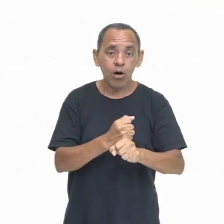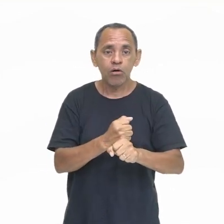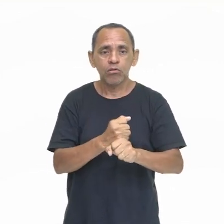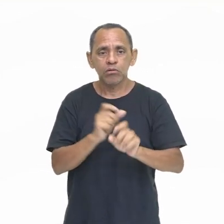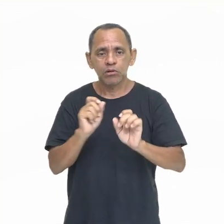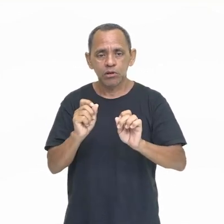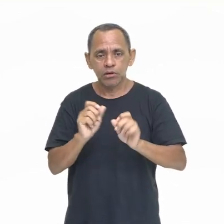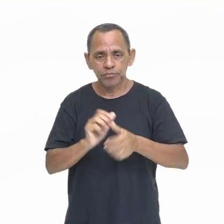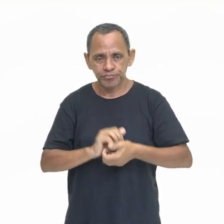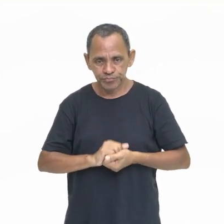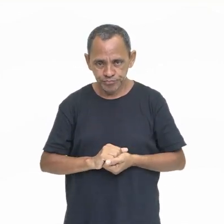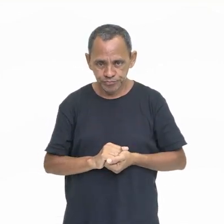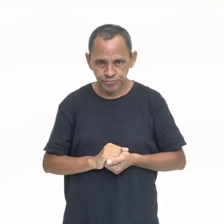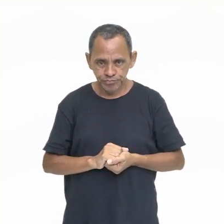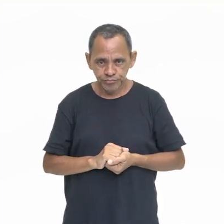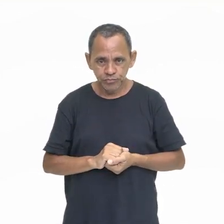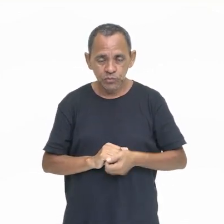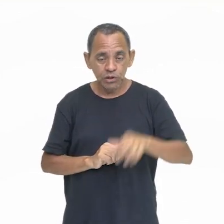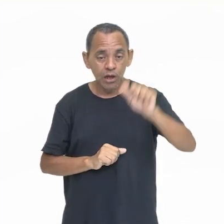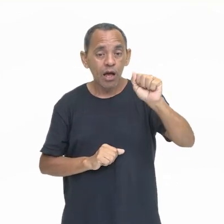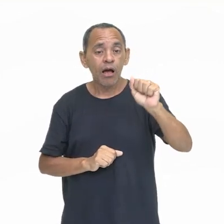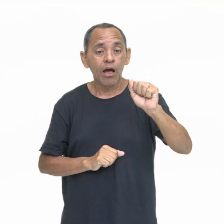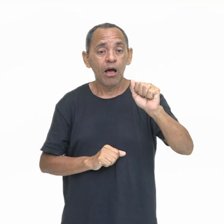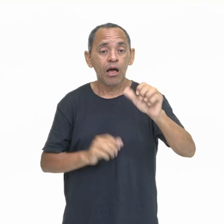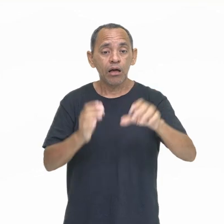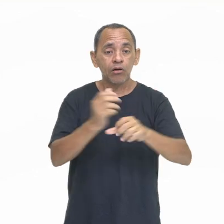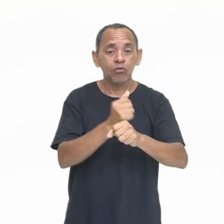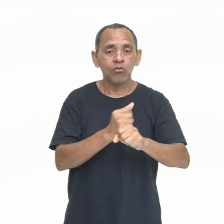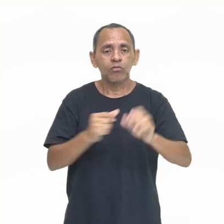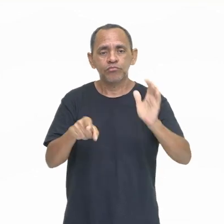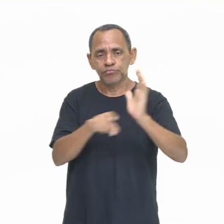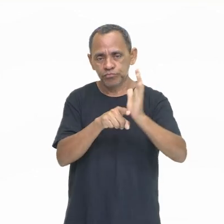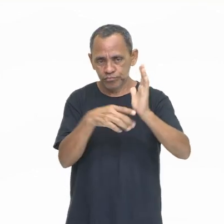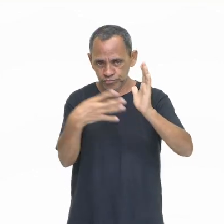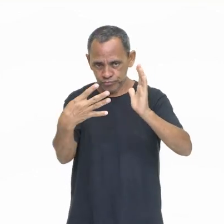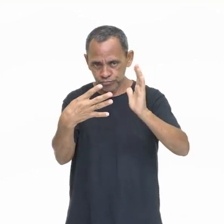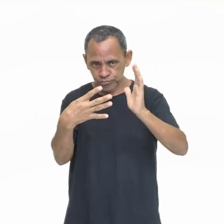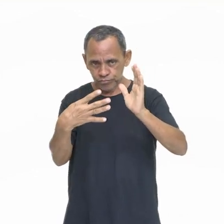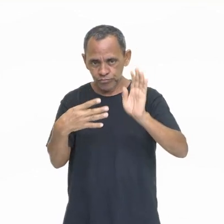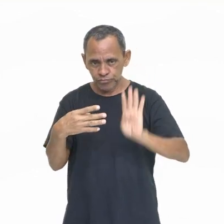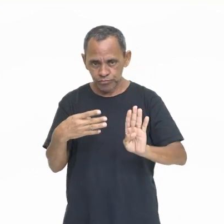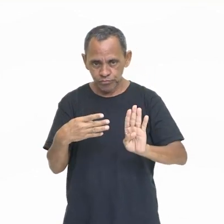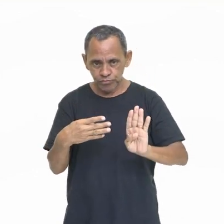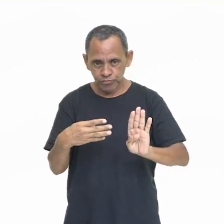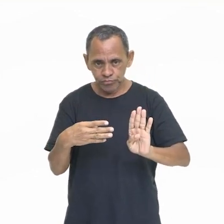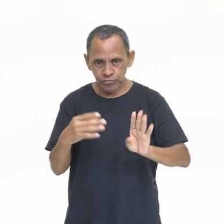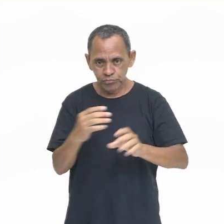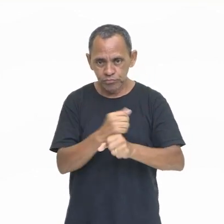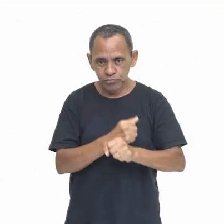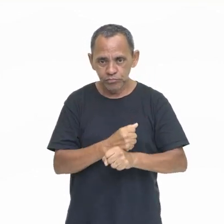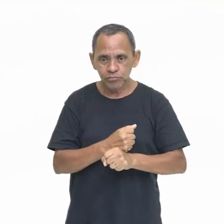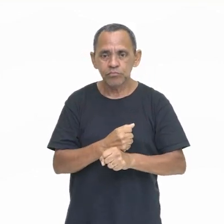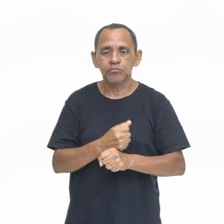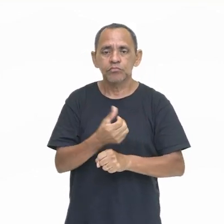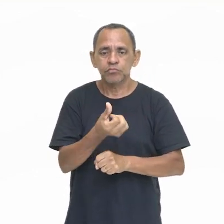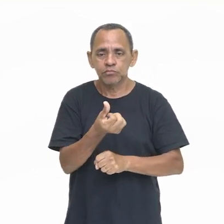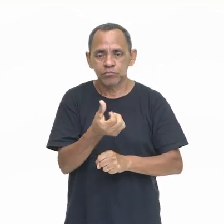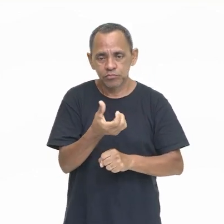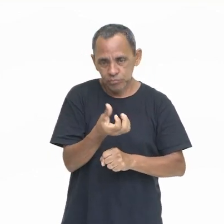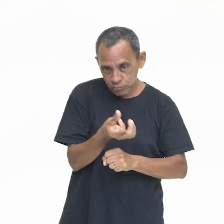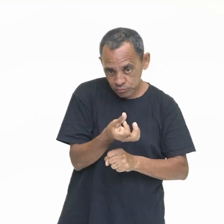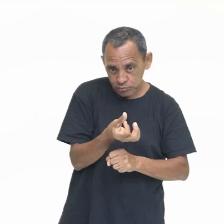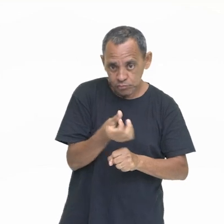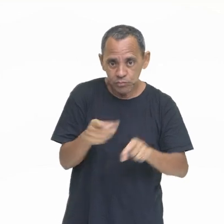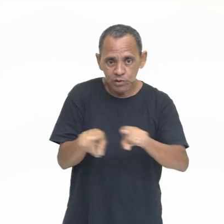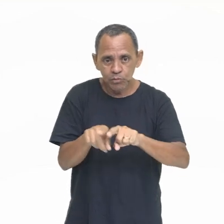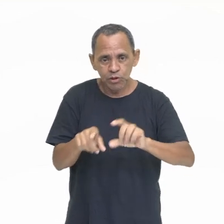Nesta função aqui, ó, o A é igual a menos 4, o B igual a 16 e o